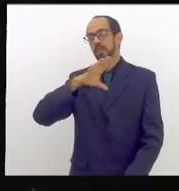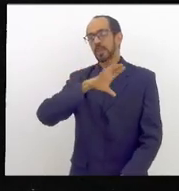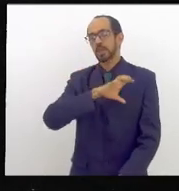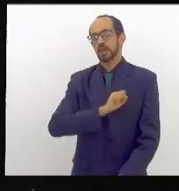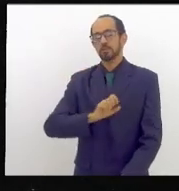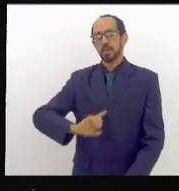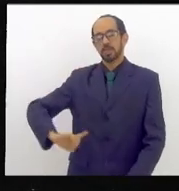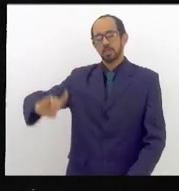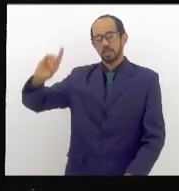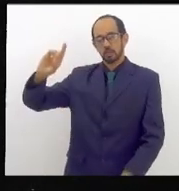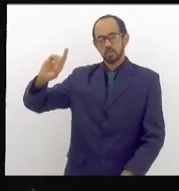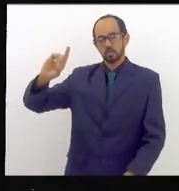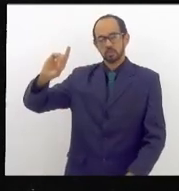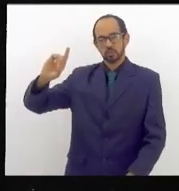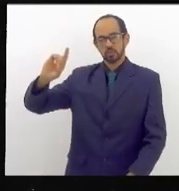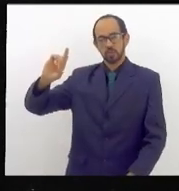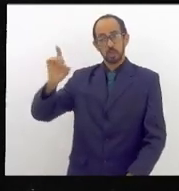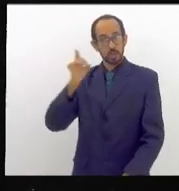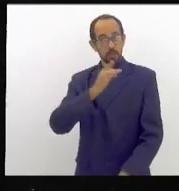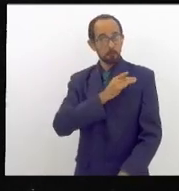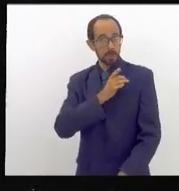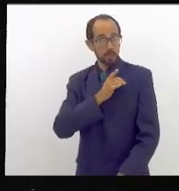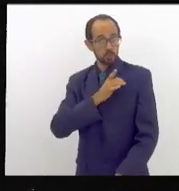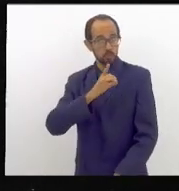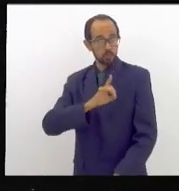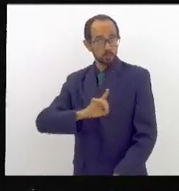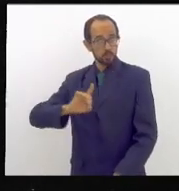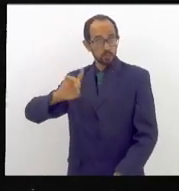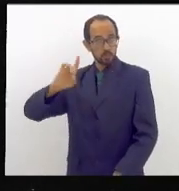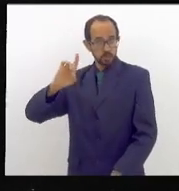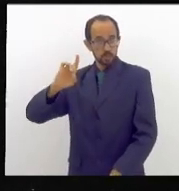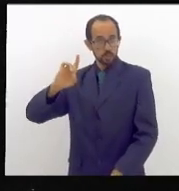Deus com o senhor eu cantei